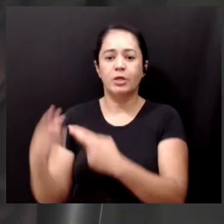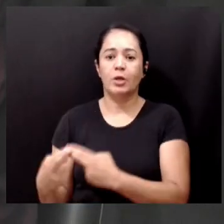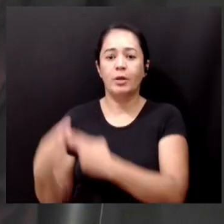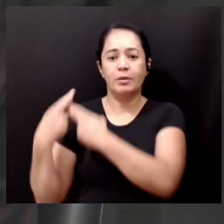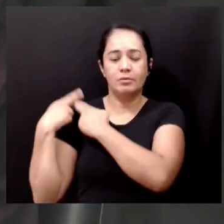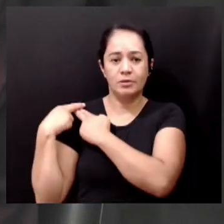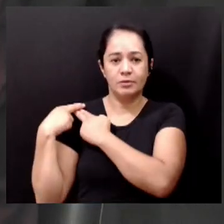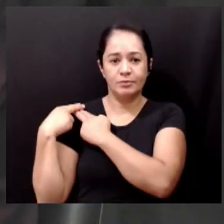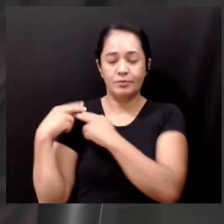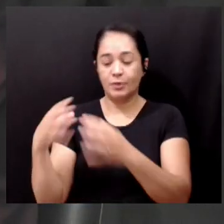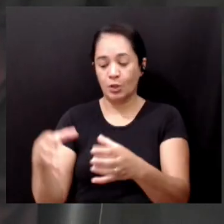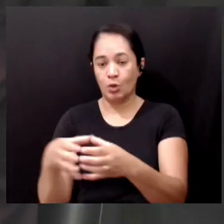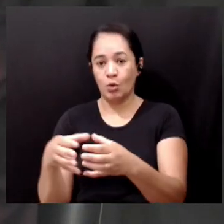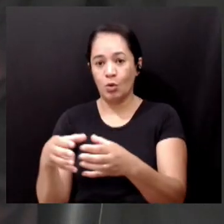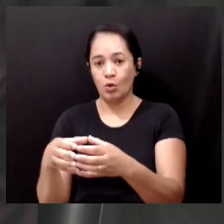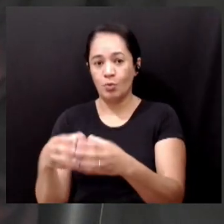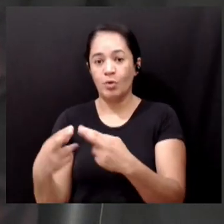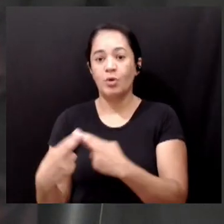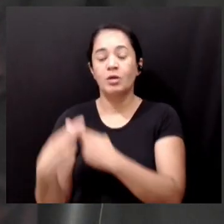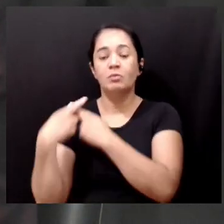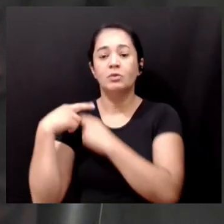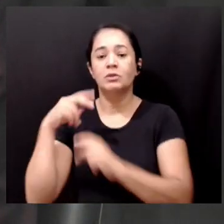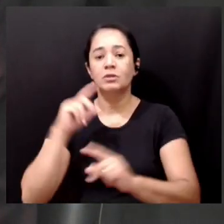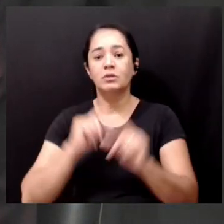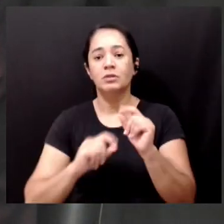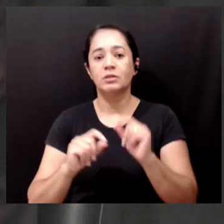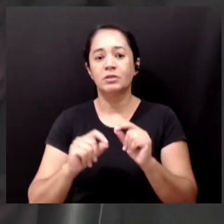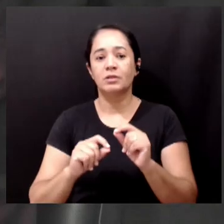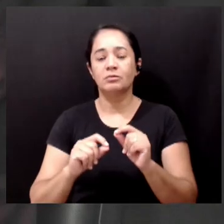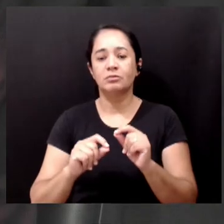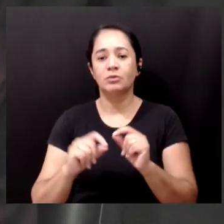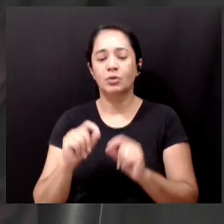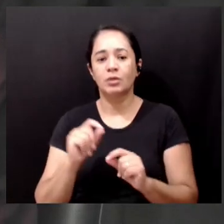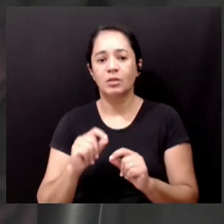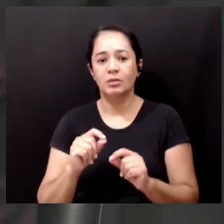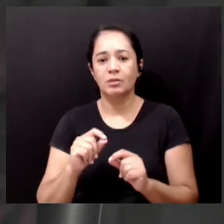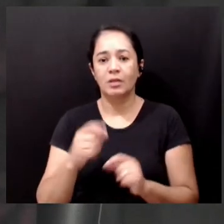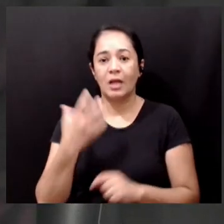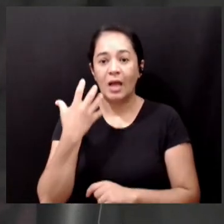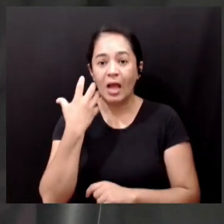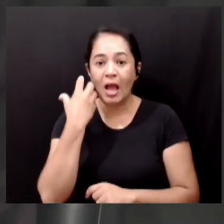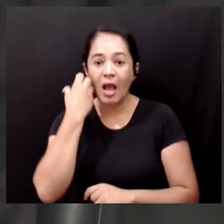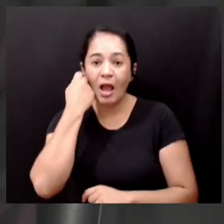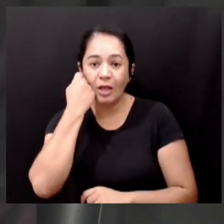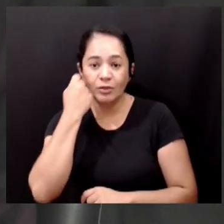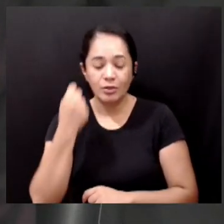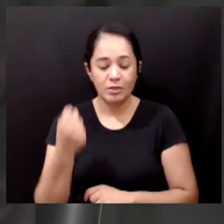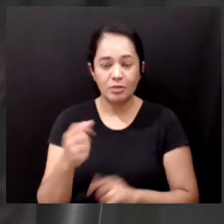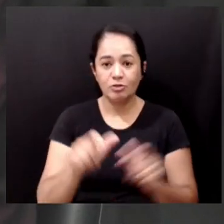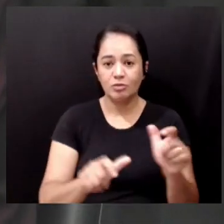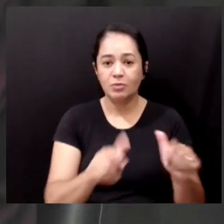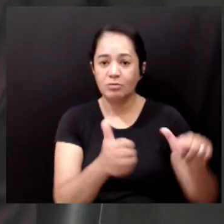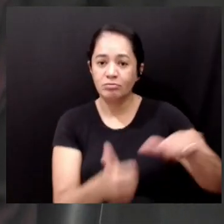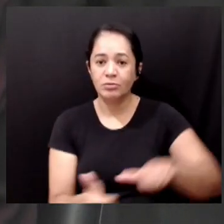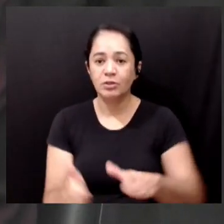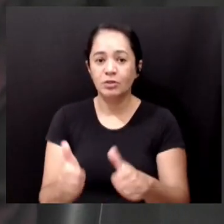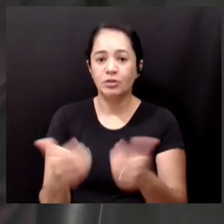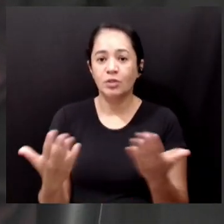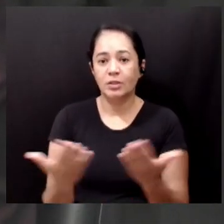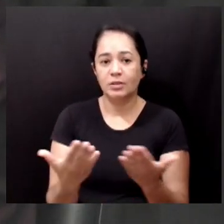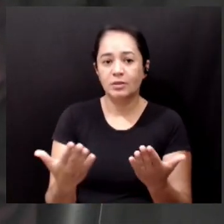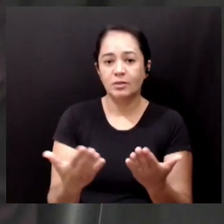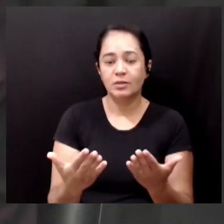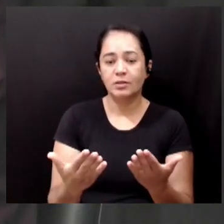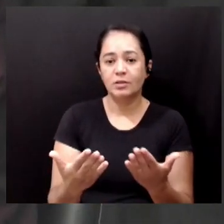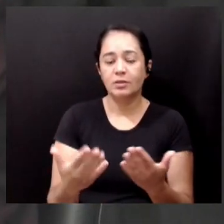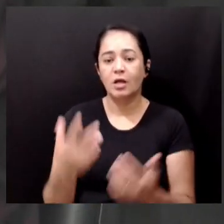que ele é responsável pela integração e adoção dos novos convertidos na igreja. Então, Tá. ele chama PAI, que é o Programa de